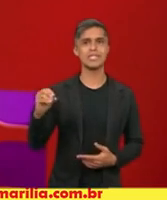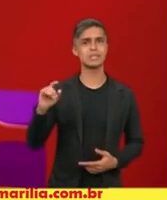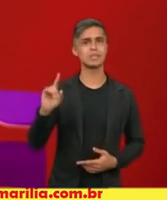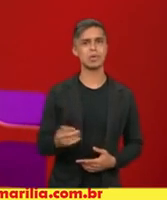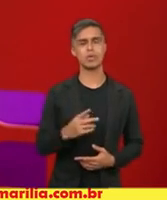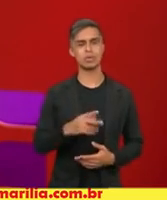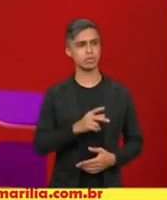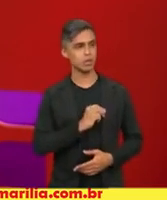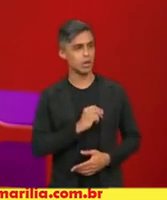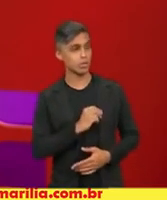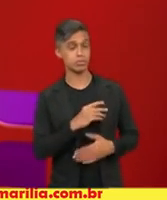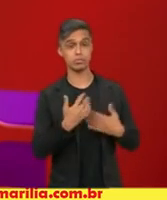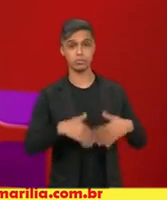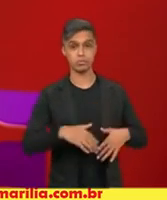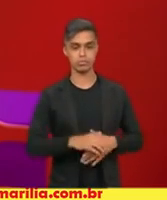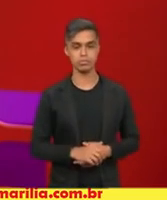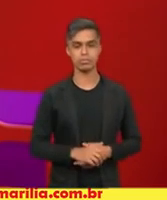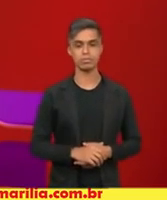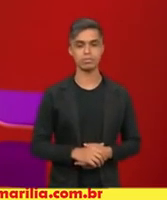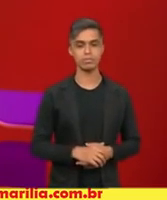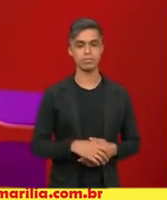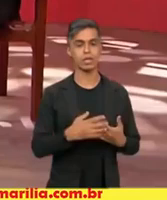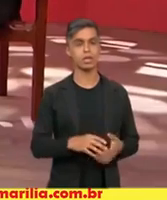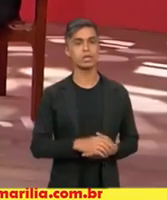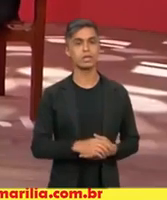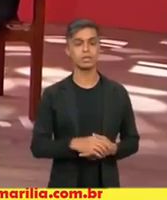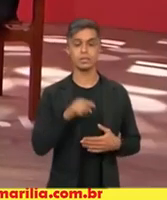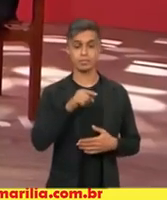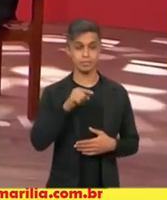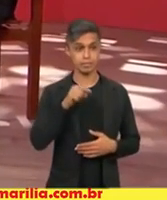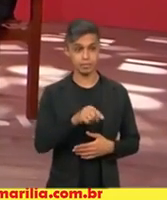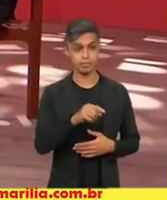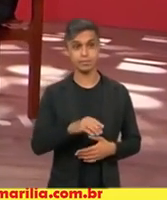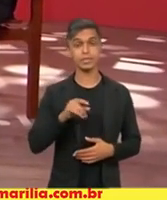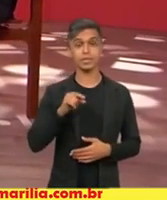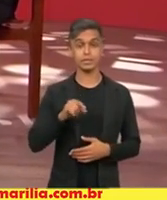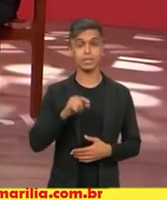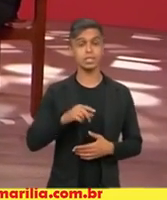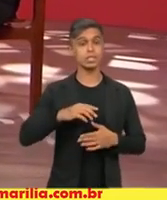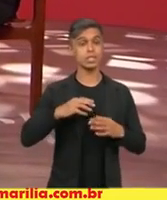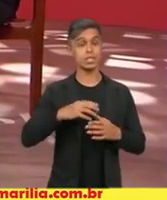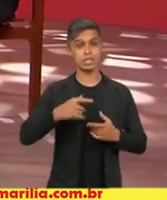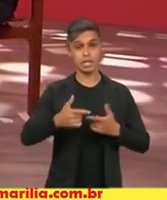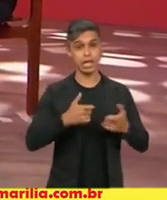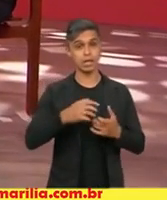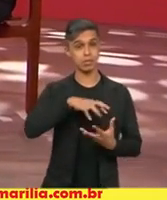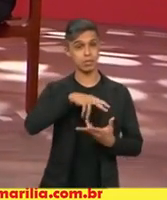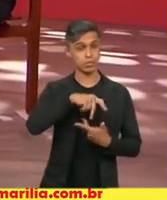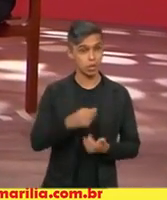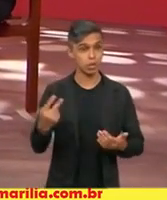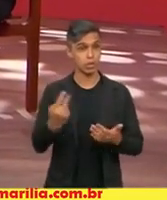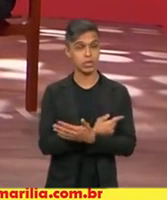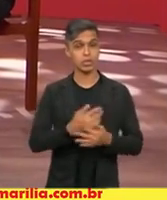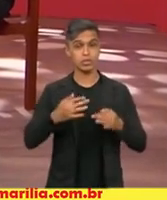não sabia que era tanta gente. É muito próximo, sem dúvida. E a Guerra de Secessão foi uma guerra civil, né? Se contarmos apenas as guerras internacionais do século XIX, a partir do